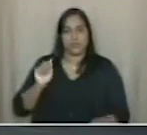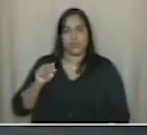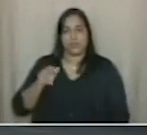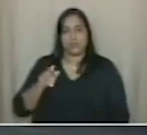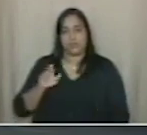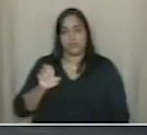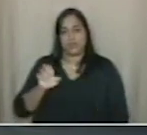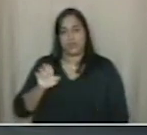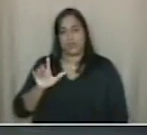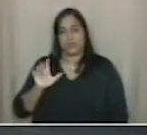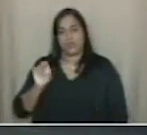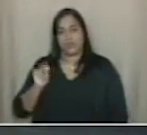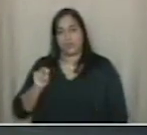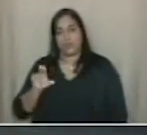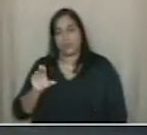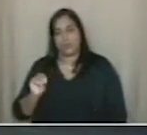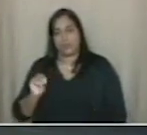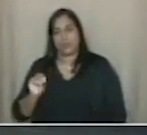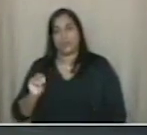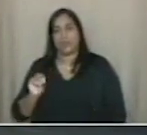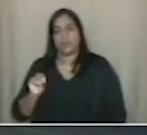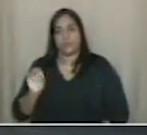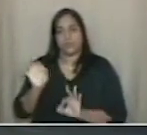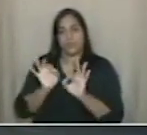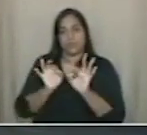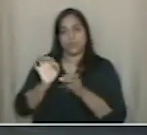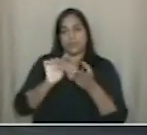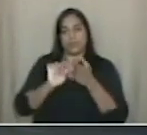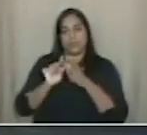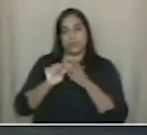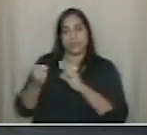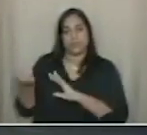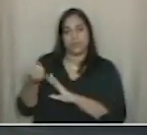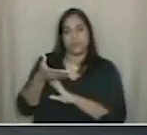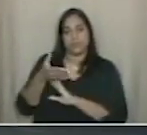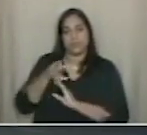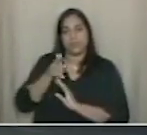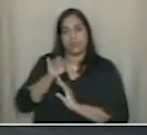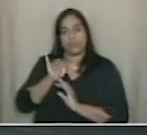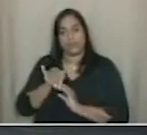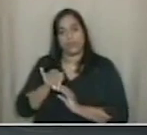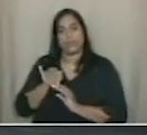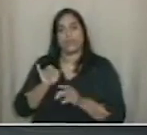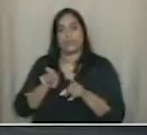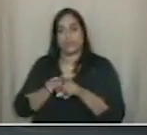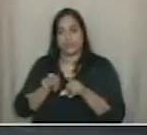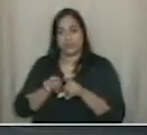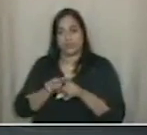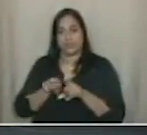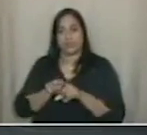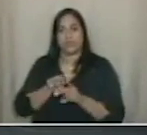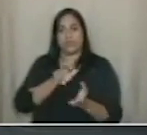dar celeridade à instalação de novas UTIs e à instalação de leitos de